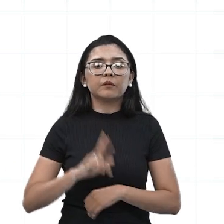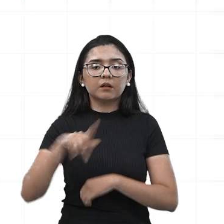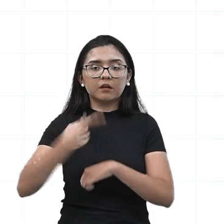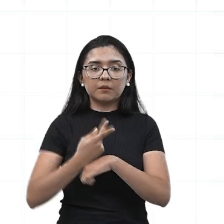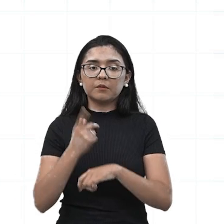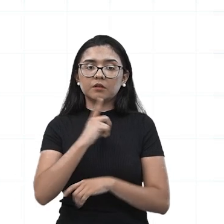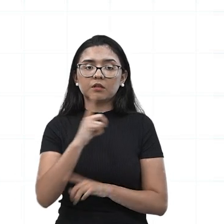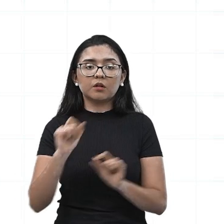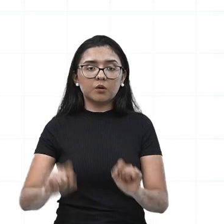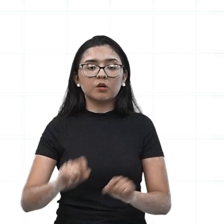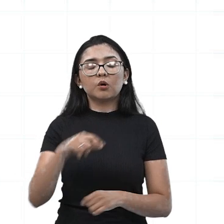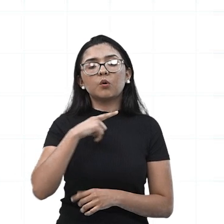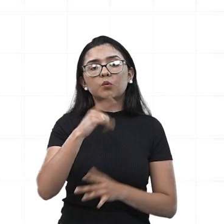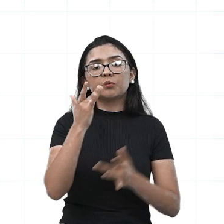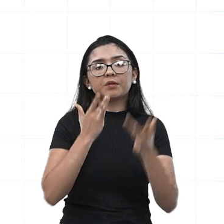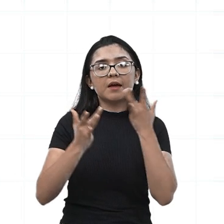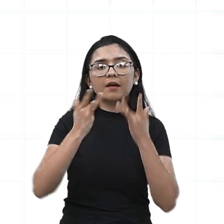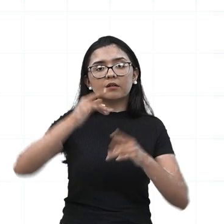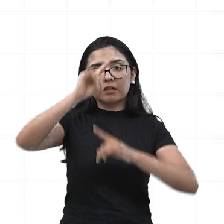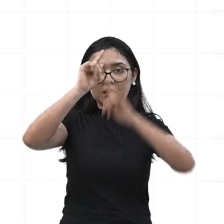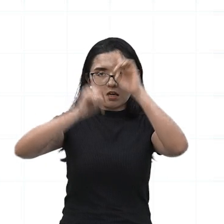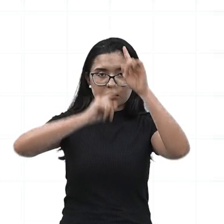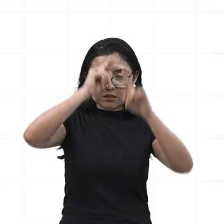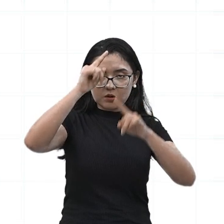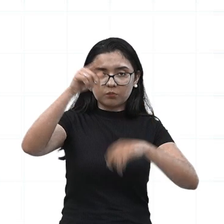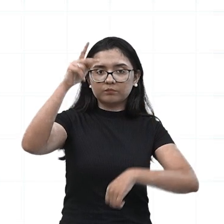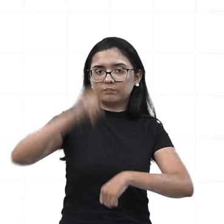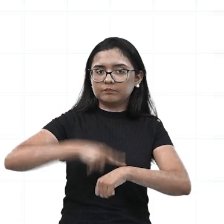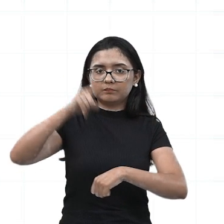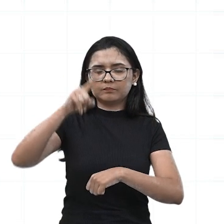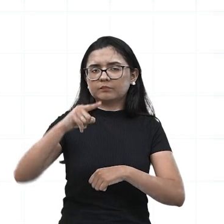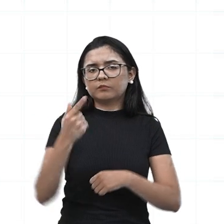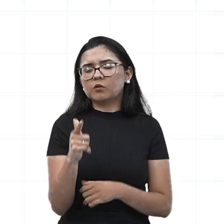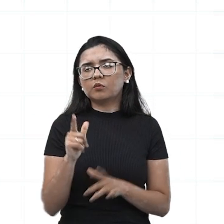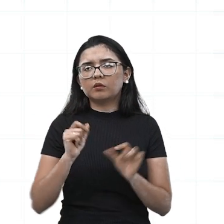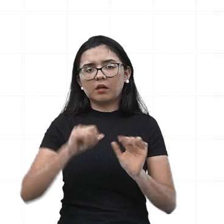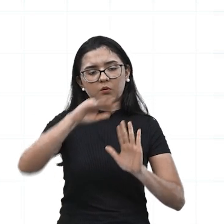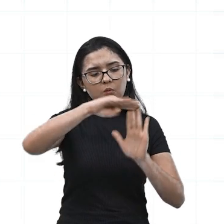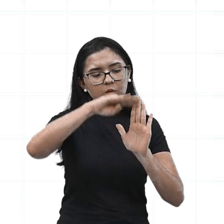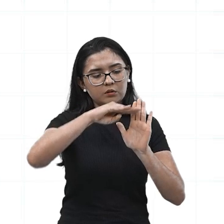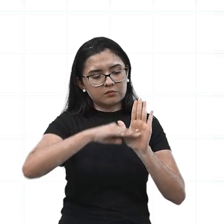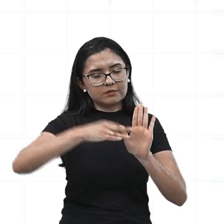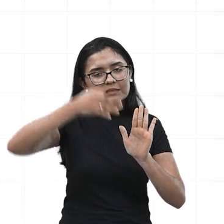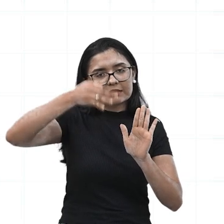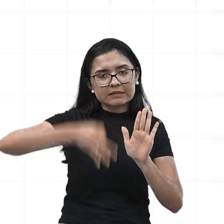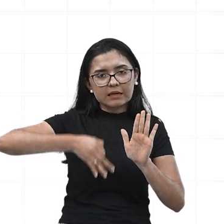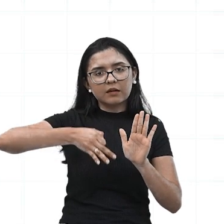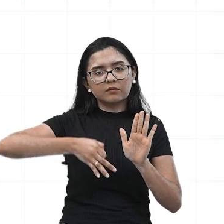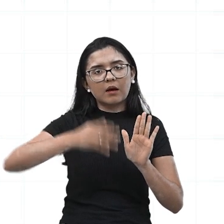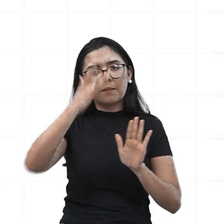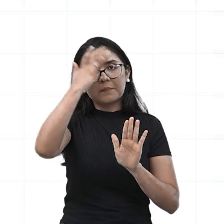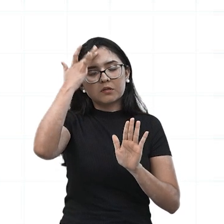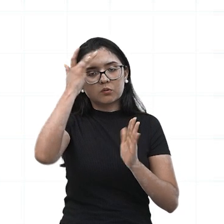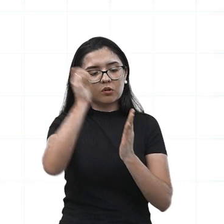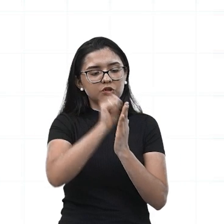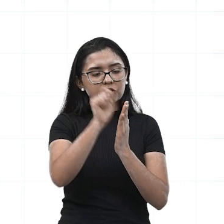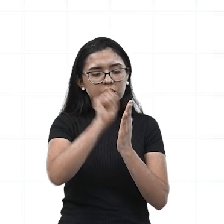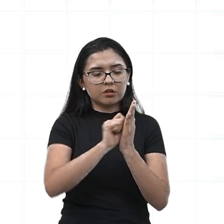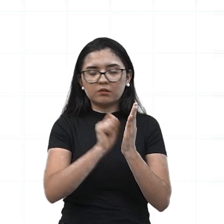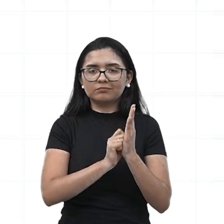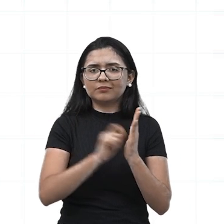temos o teatro do improviso, que é o teatro que não tem um roteiro, ou seja, o dramaturgo ele não escreveu